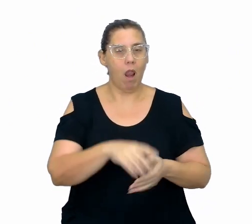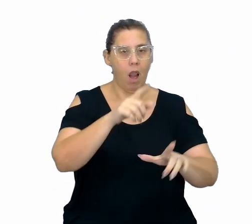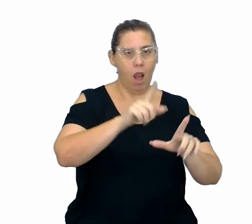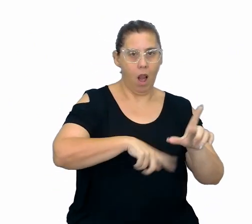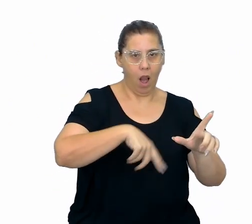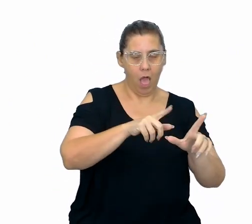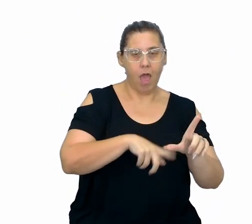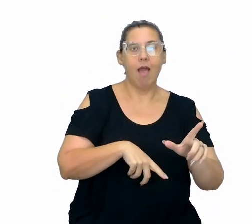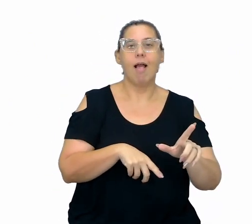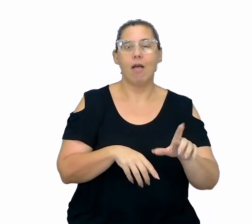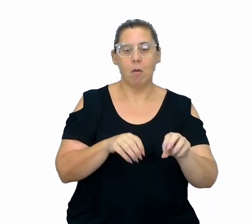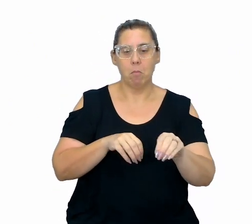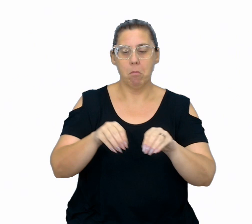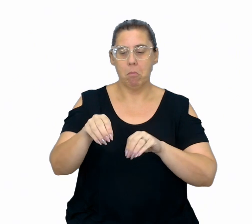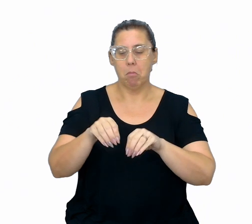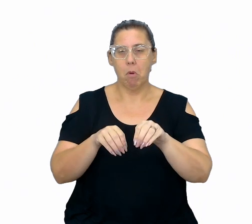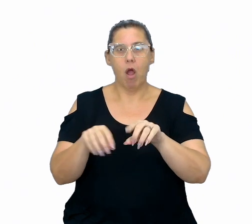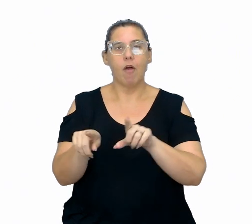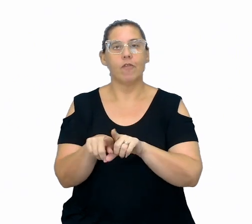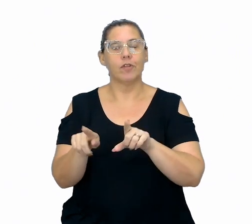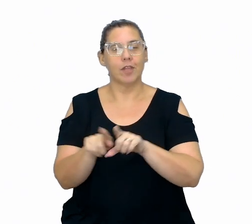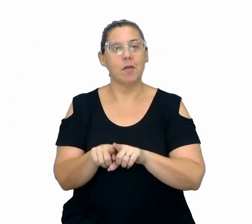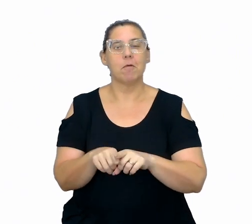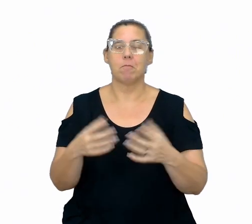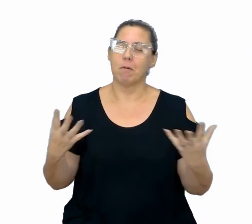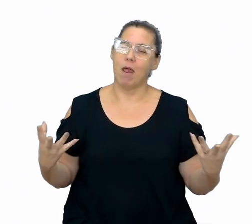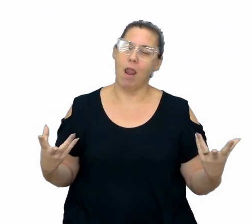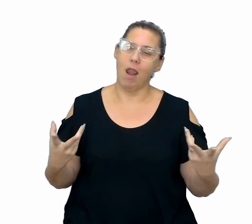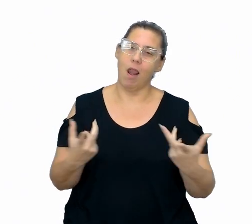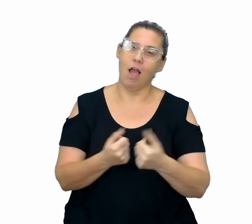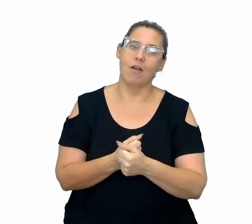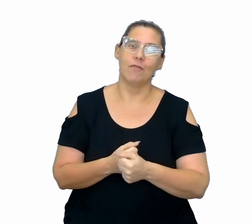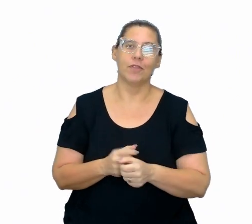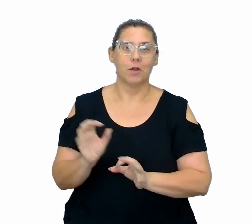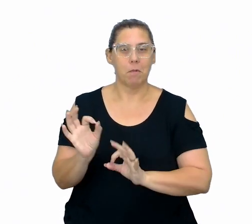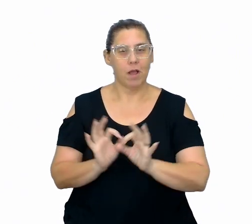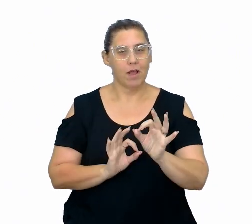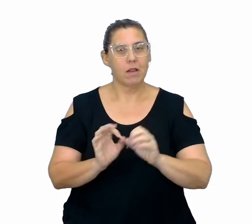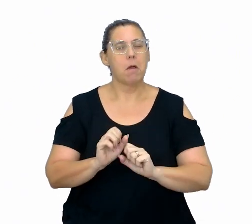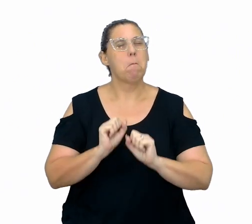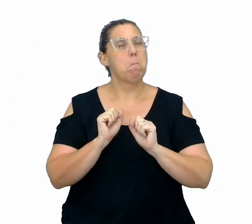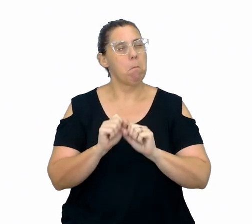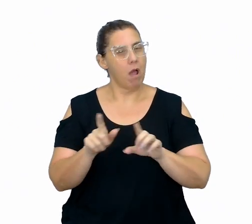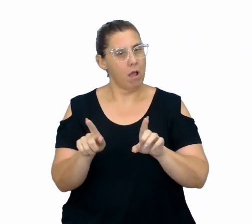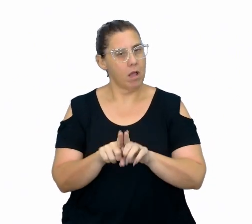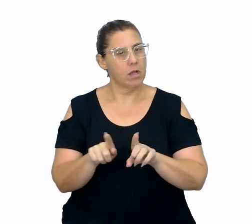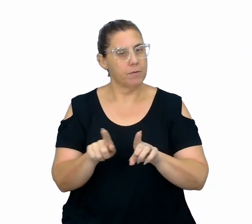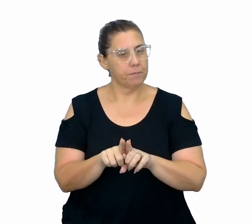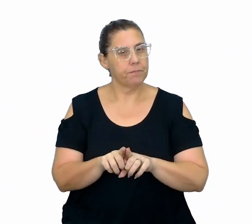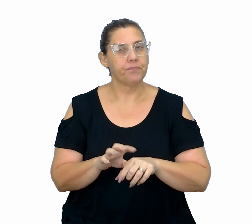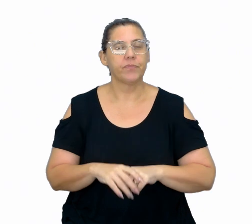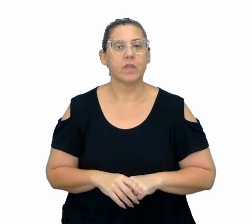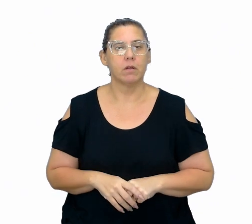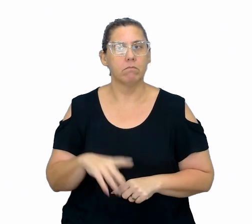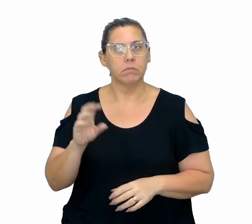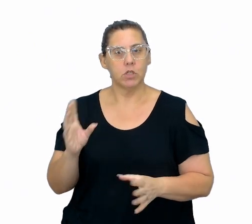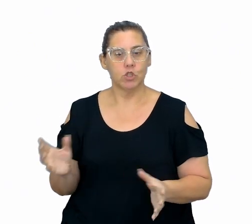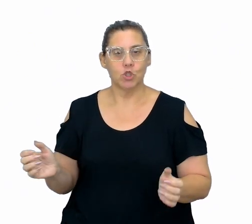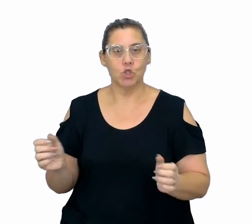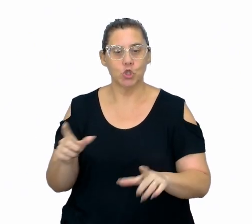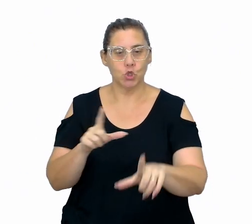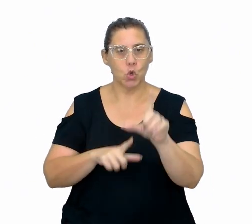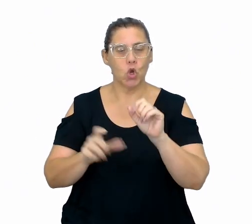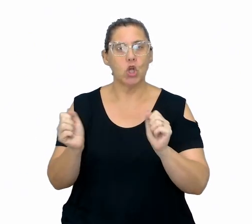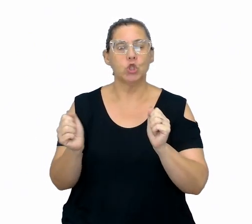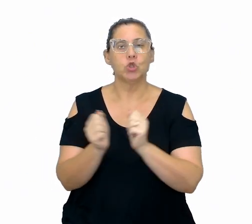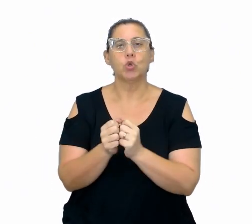móveis também são um excelente recurso para o trabalho da escrita das listas, pois eles podem decidir juntos, né,